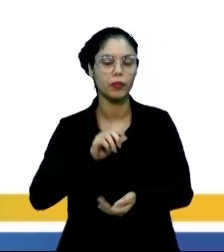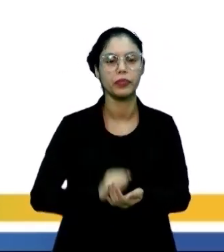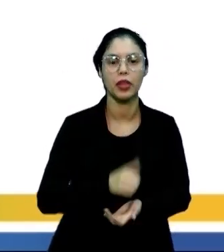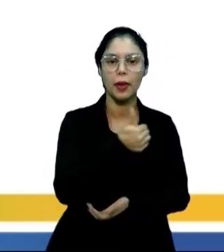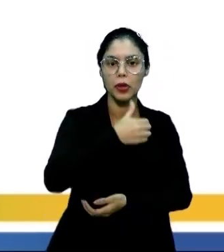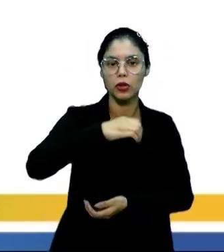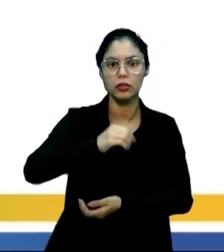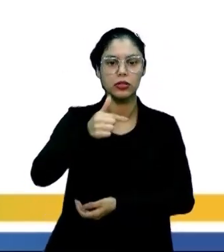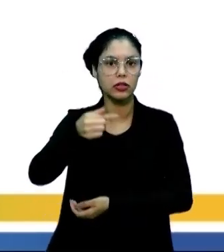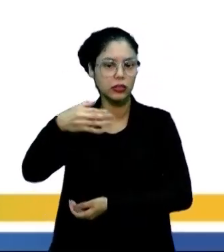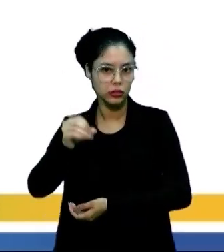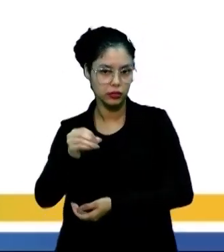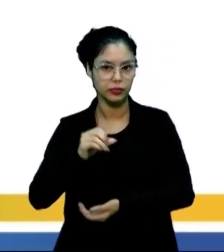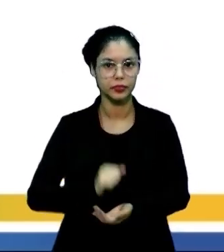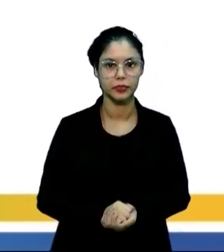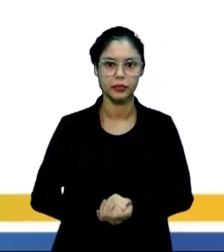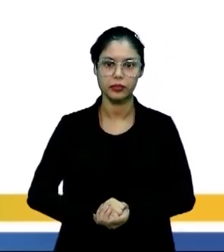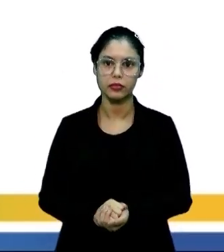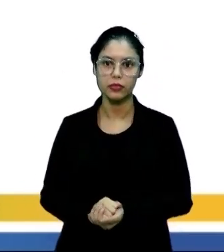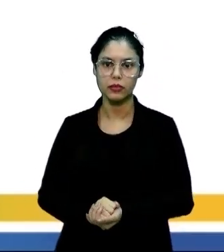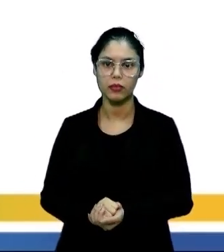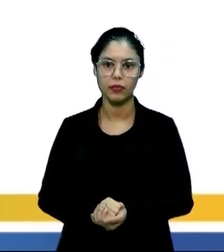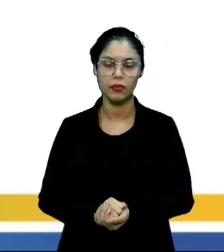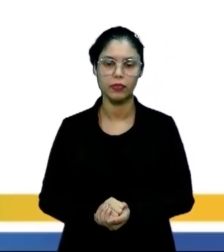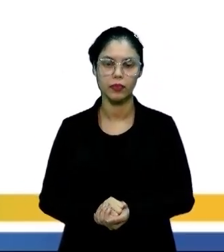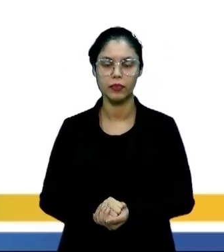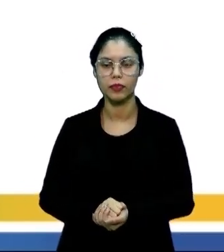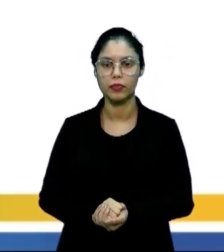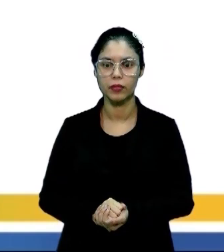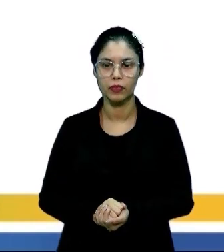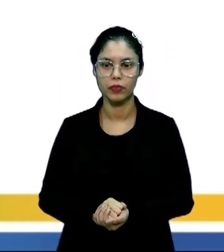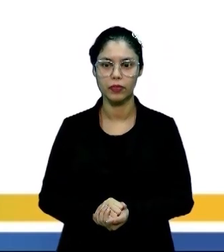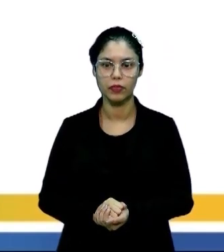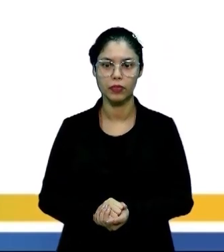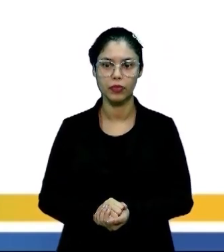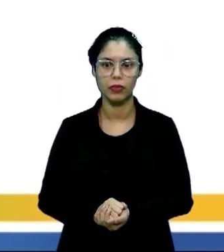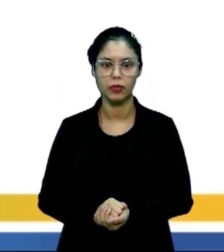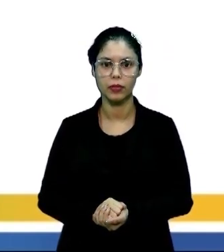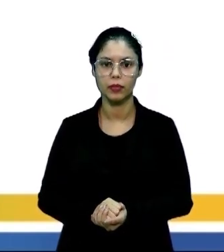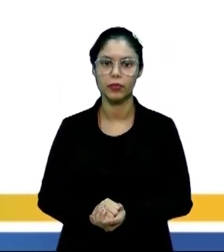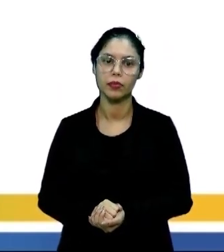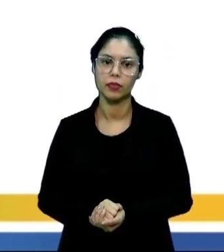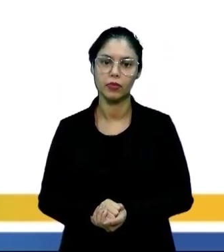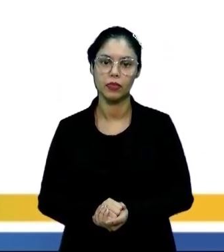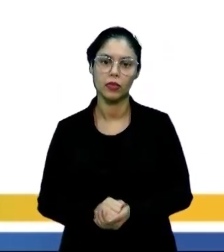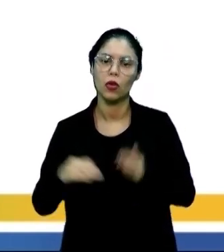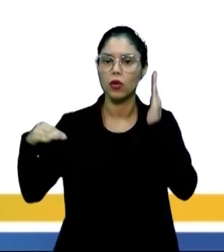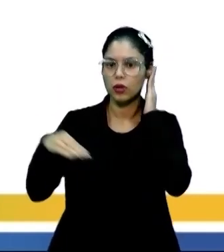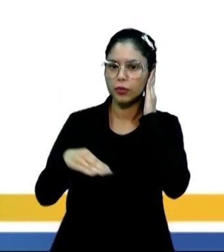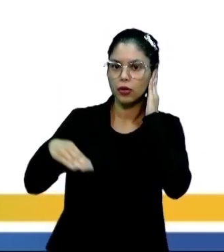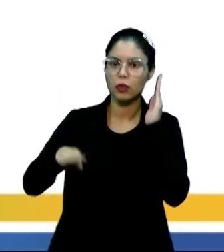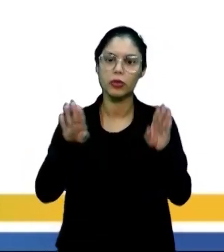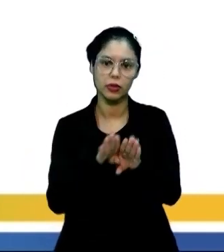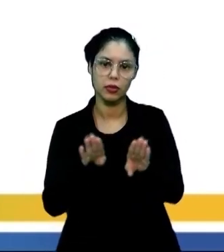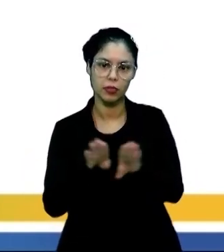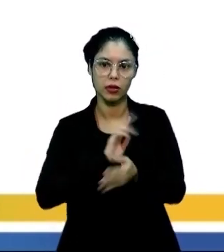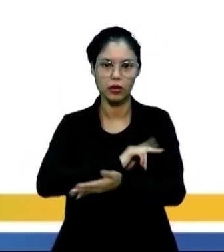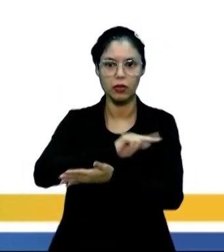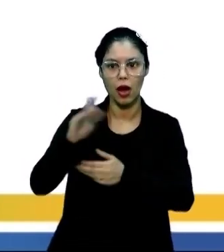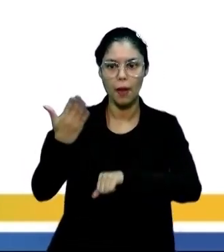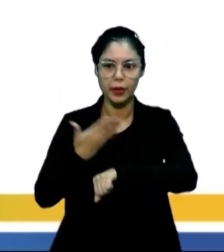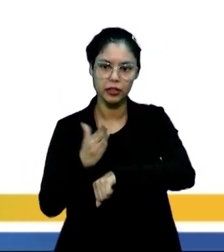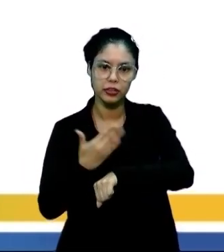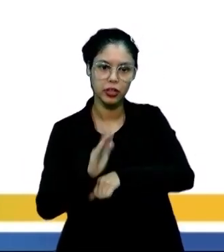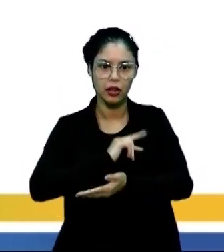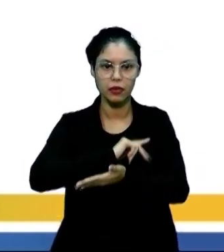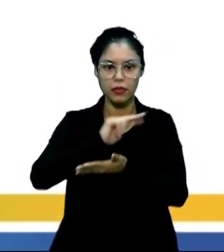the 1970s. The term of rap is often used synonymously with